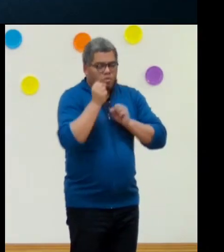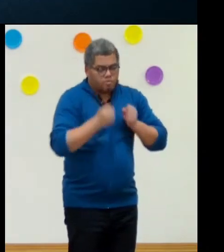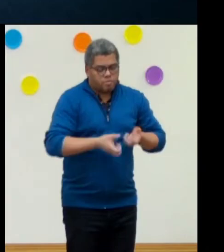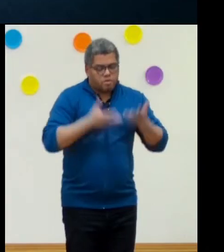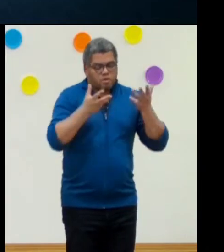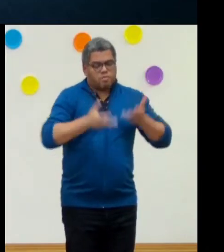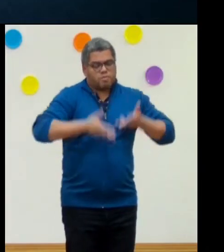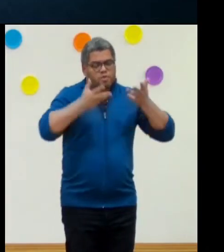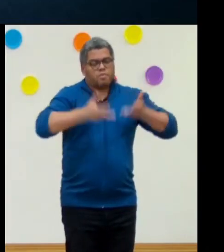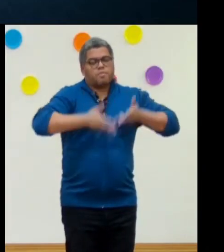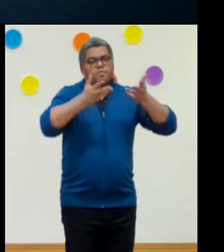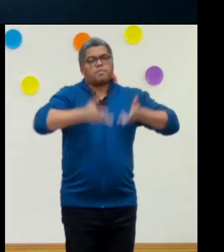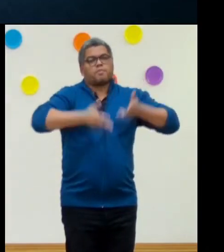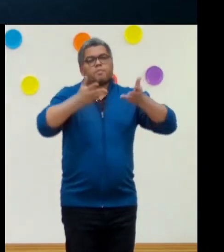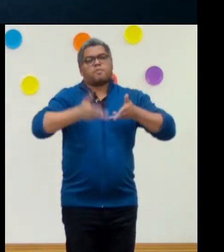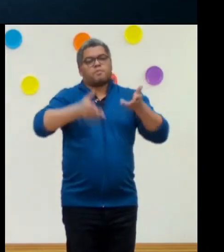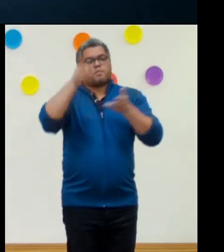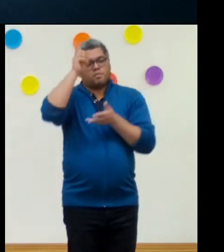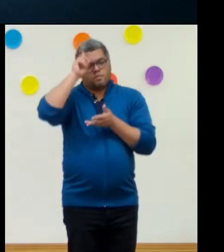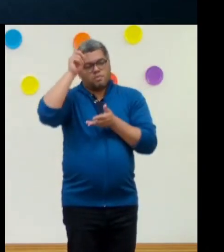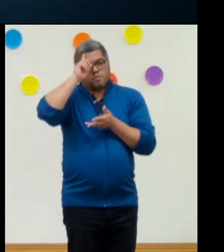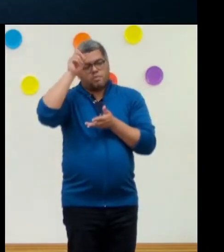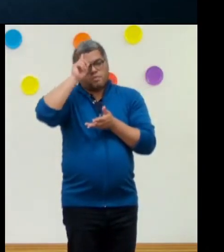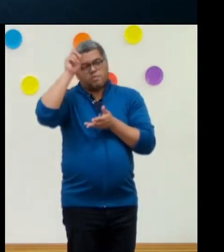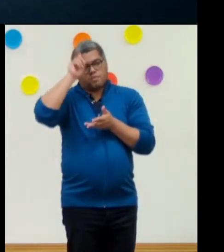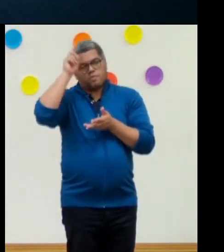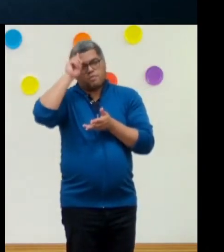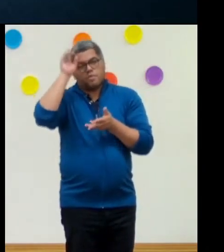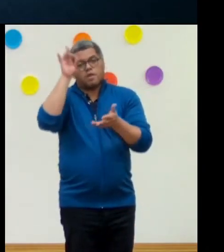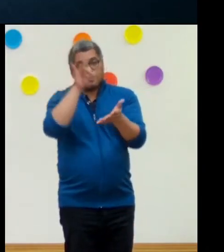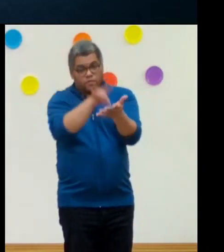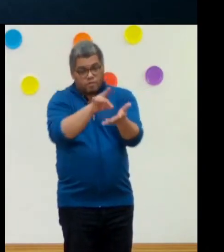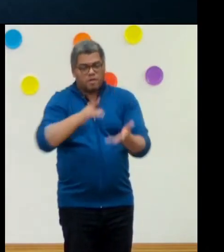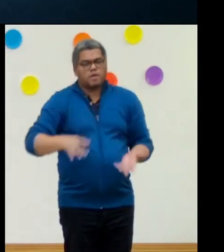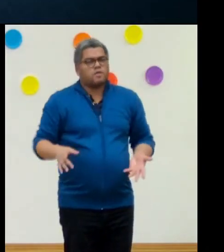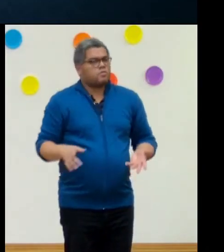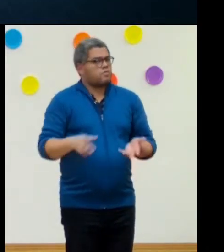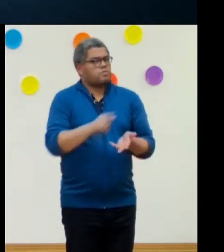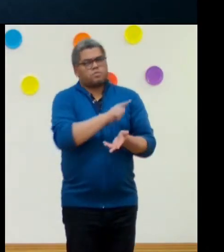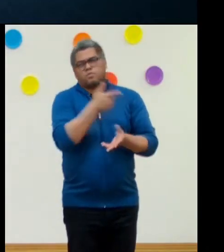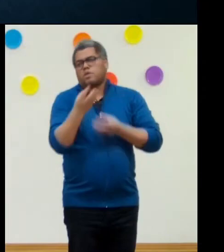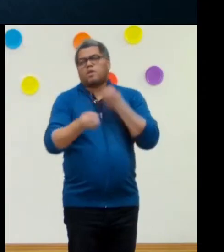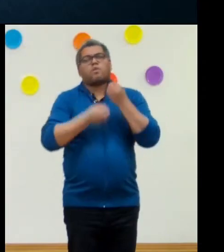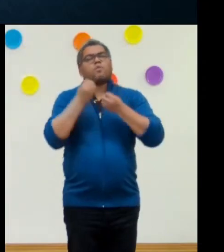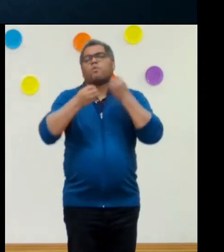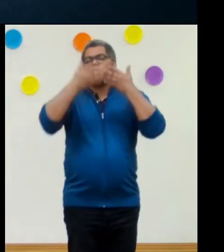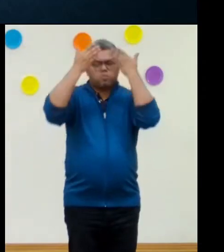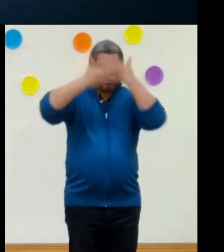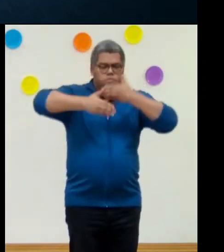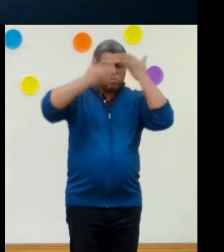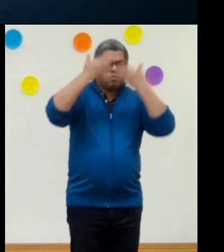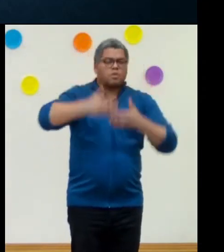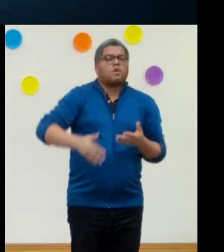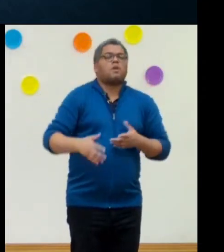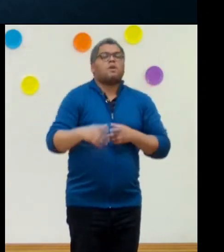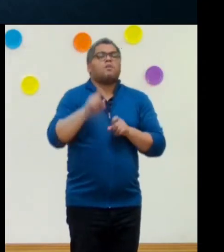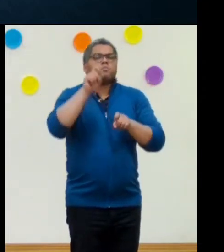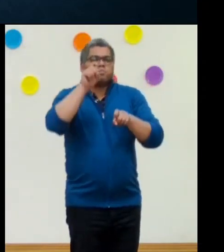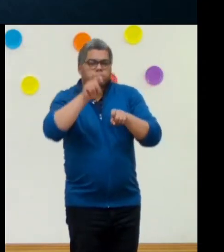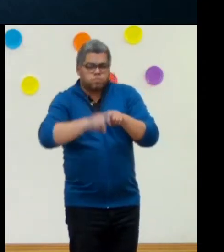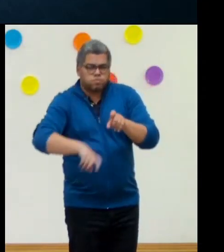diariamente, é ou não é? É fato, gente. Não dá para negar. É isso. O apelo sexual